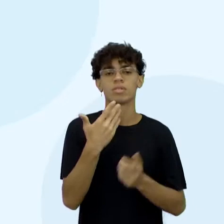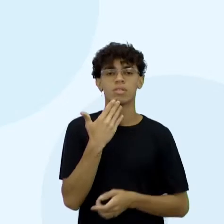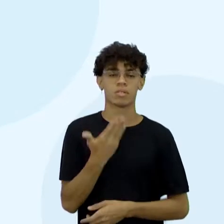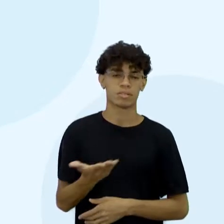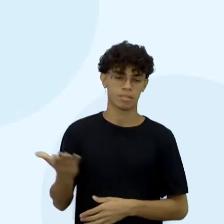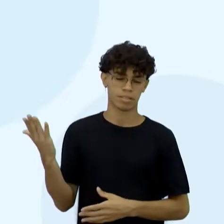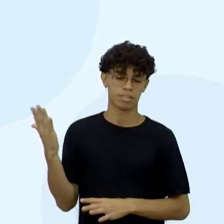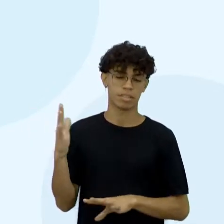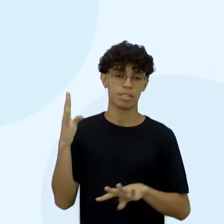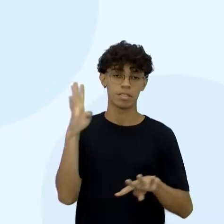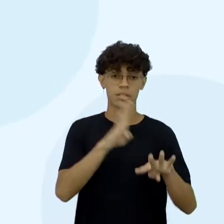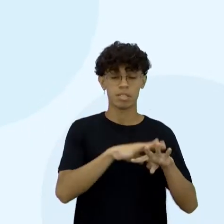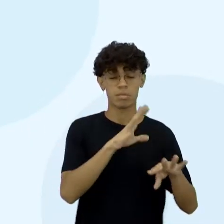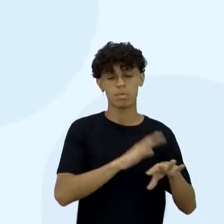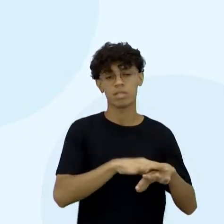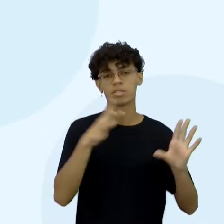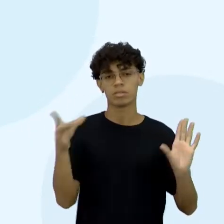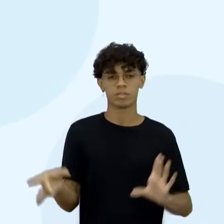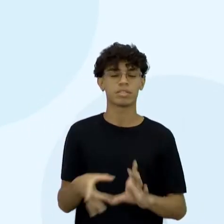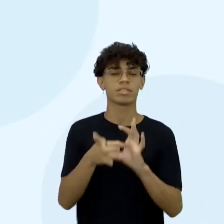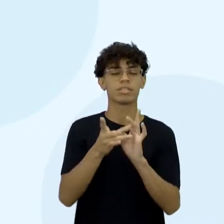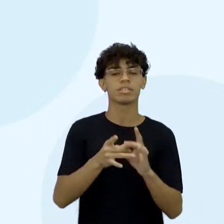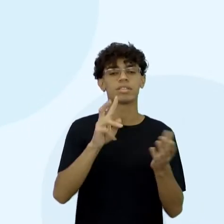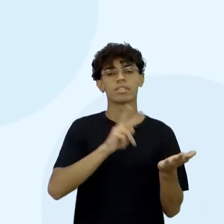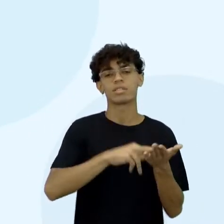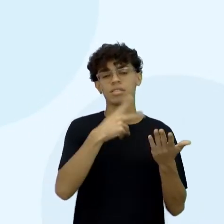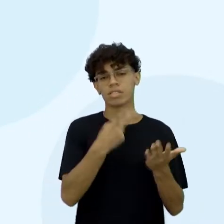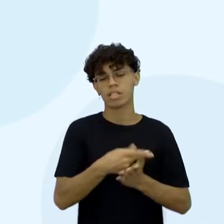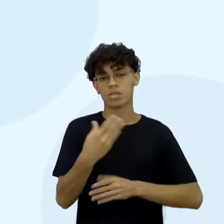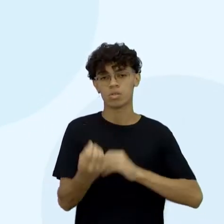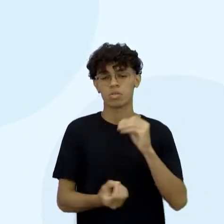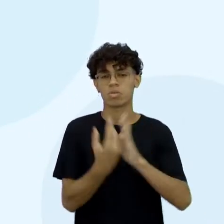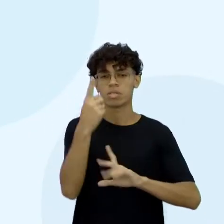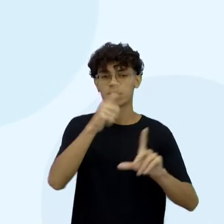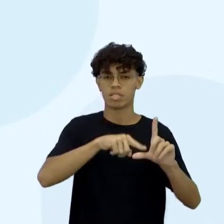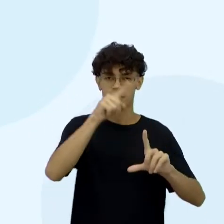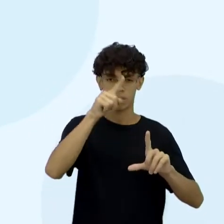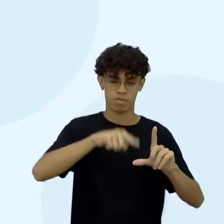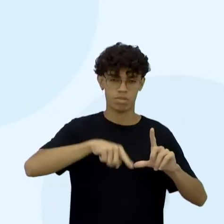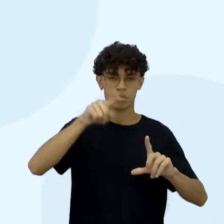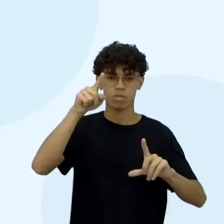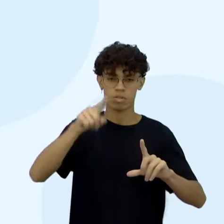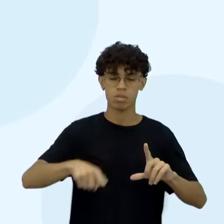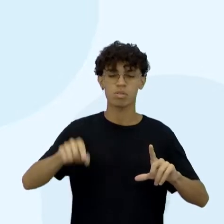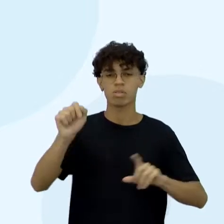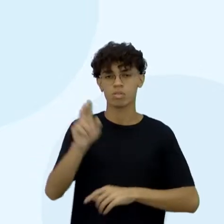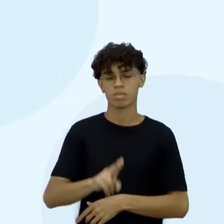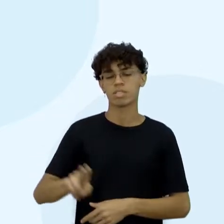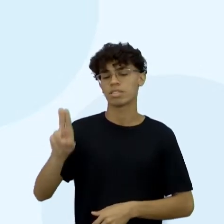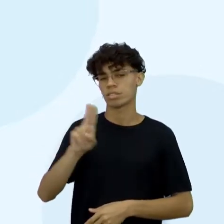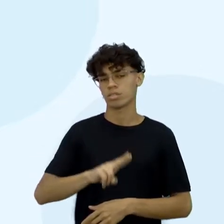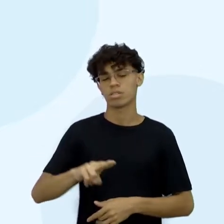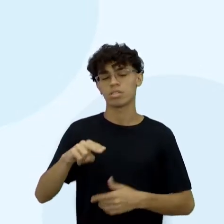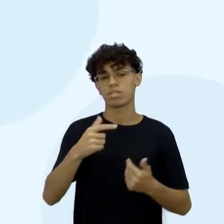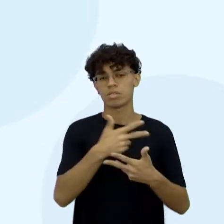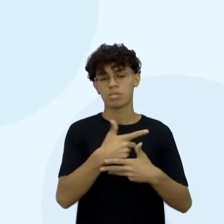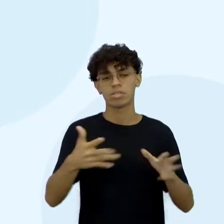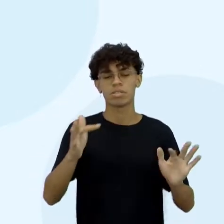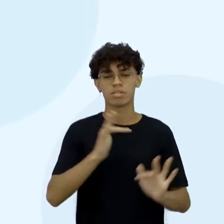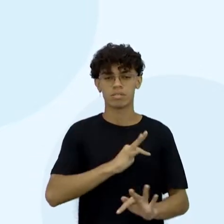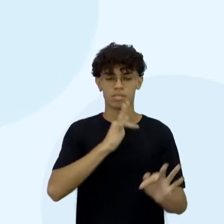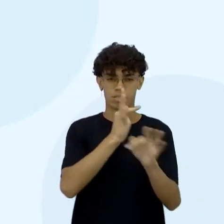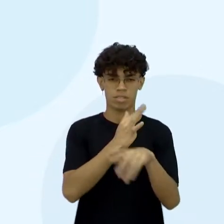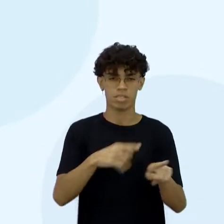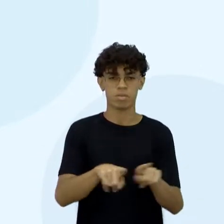Matemática Conectada é construir, interpretar e analisar gráficos de funções aplicados aí nos fenômenos físicos, né? E a